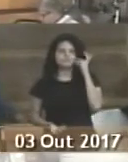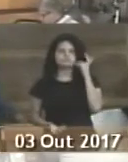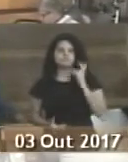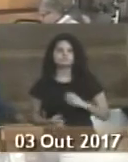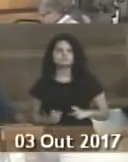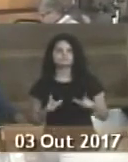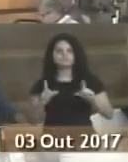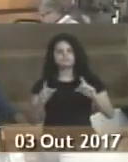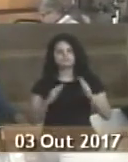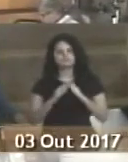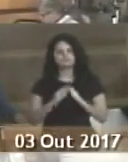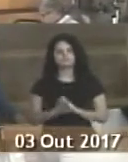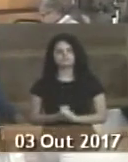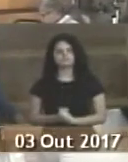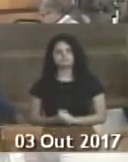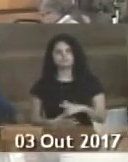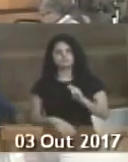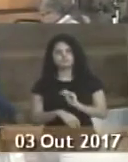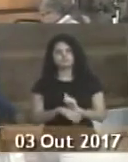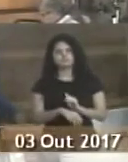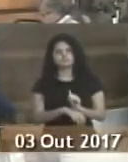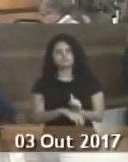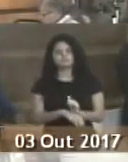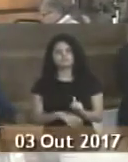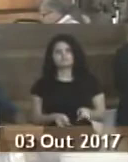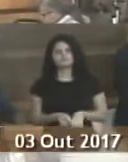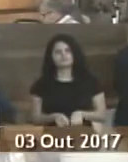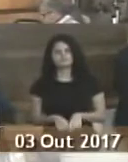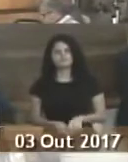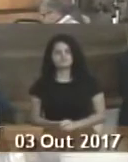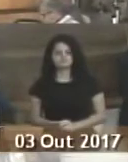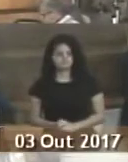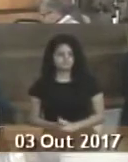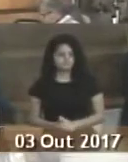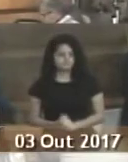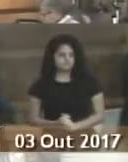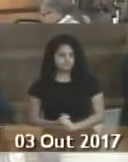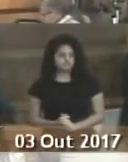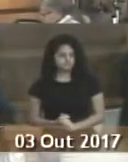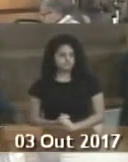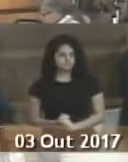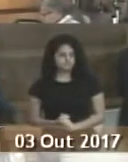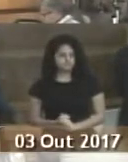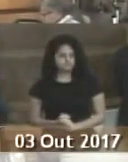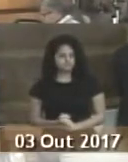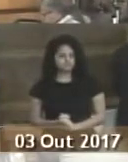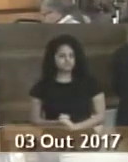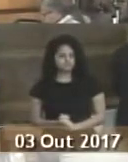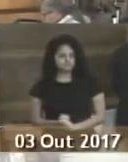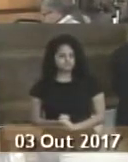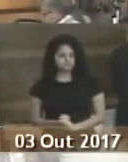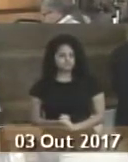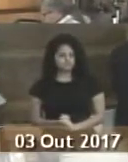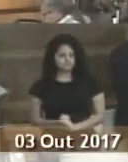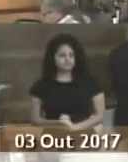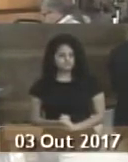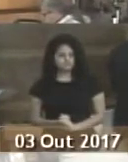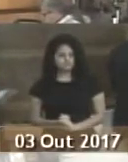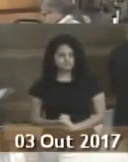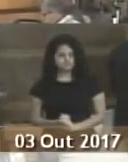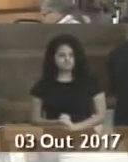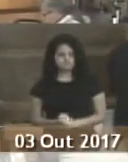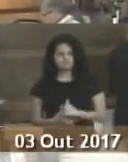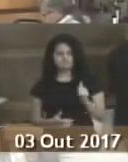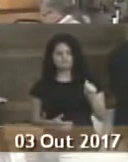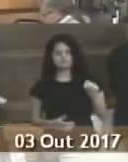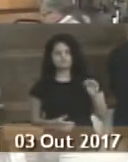suas casas e pelo YouTube. Senhor presidente, hoje vamos ler três atas que não foram votadas devido à falta de quórum. Ata